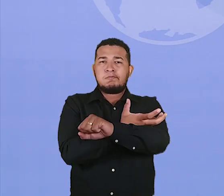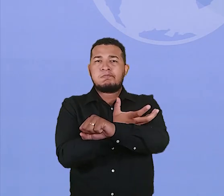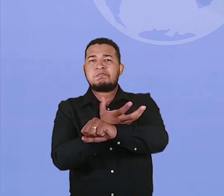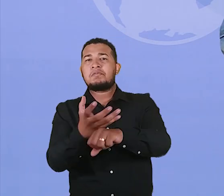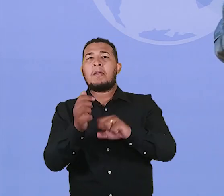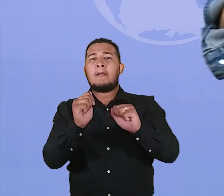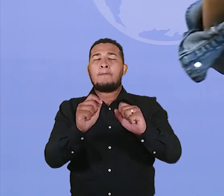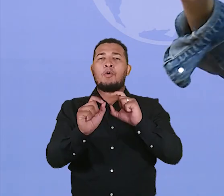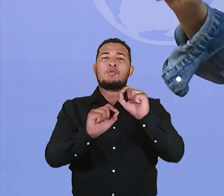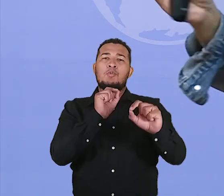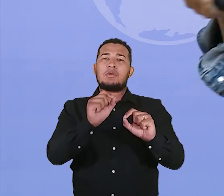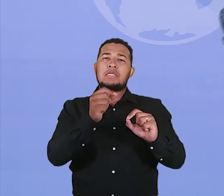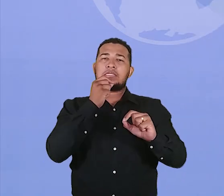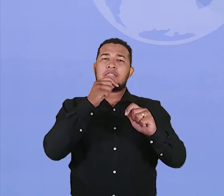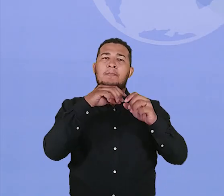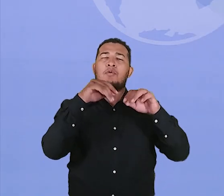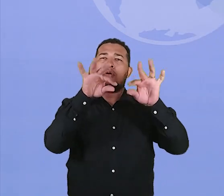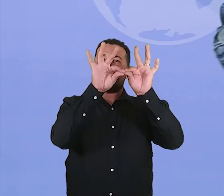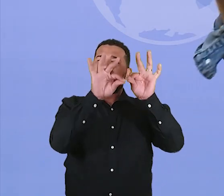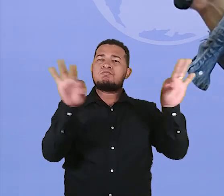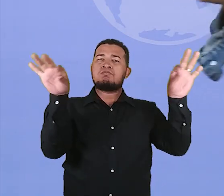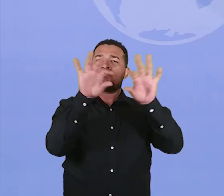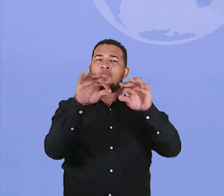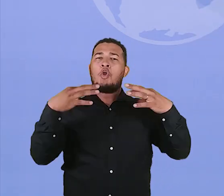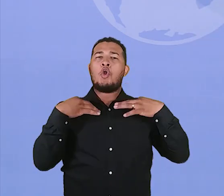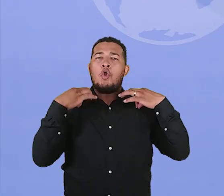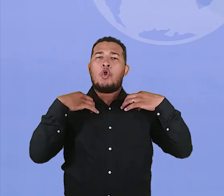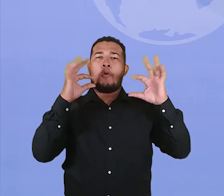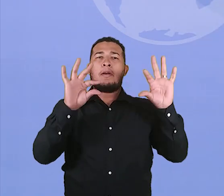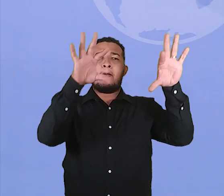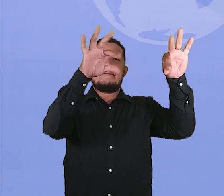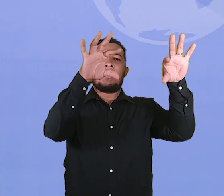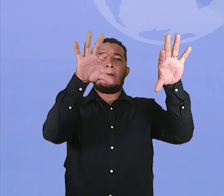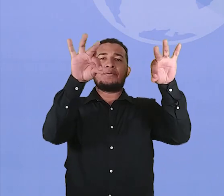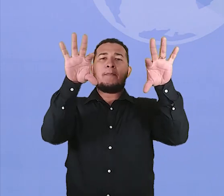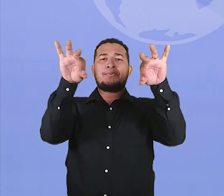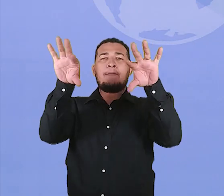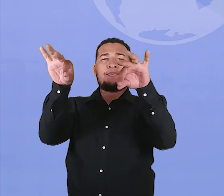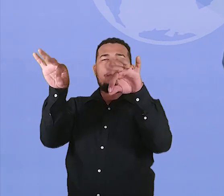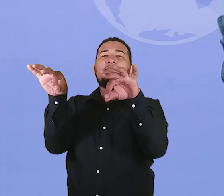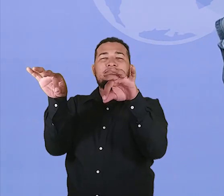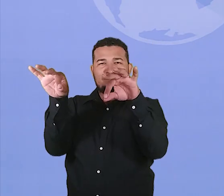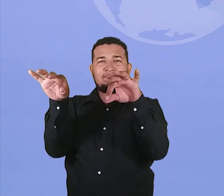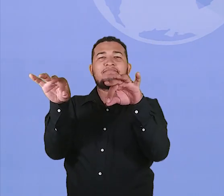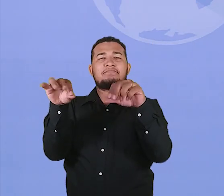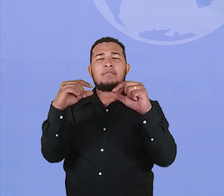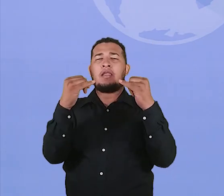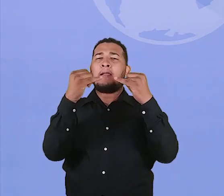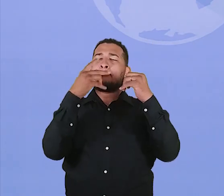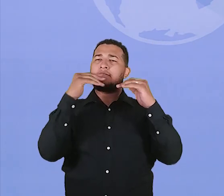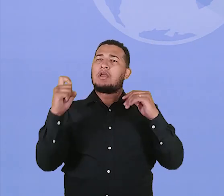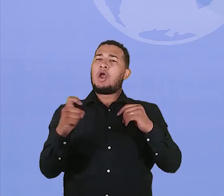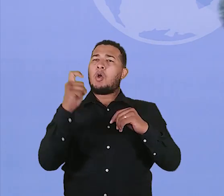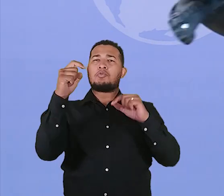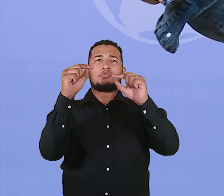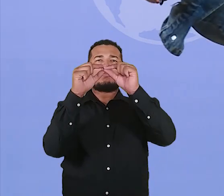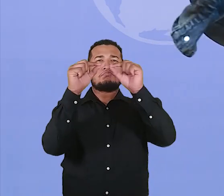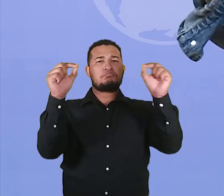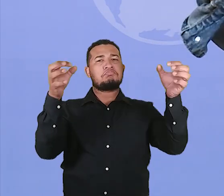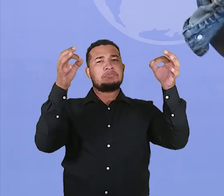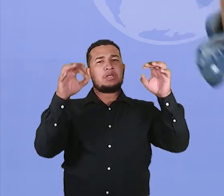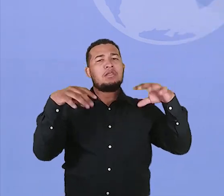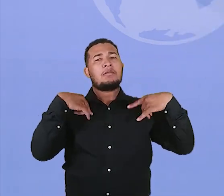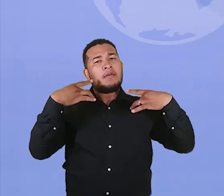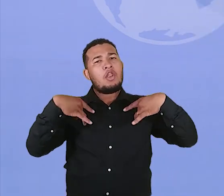pode fazer aquele varal lindo né esticado naquela mesma naquela mesma altura você